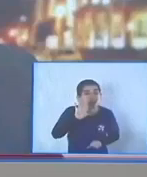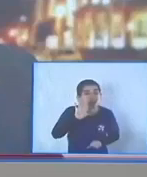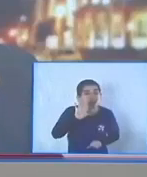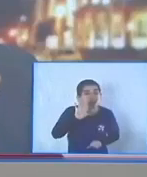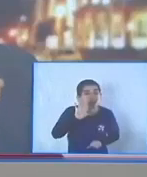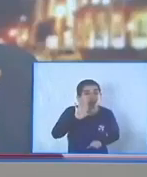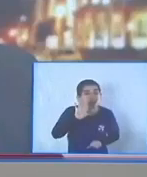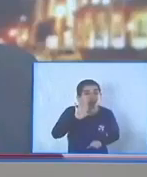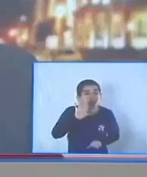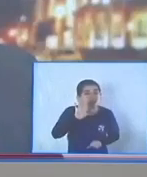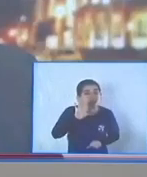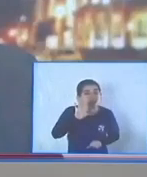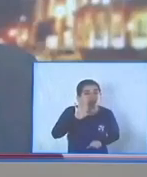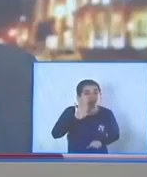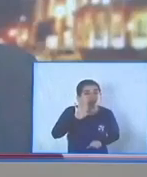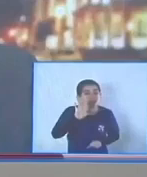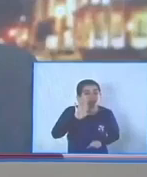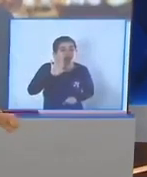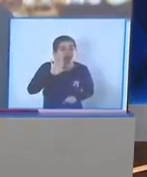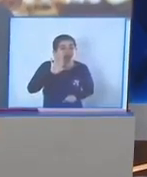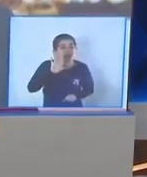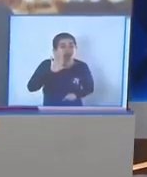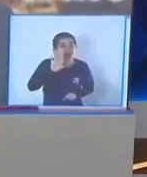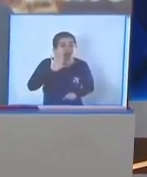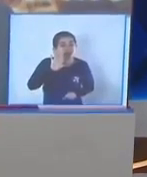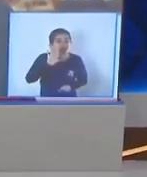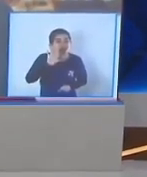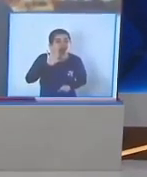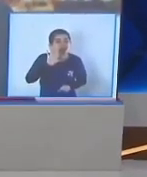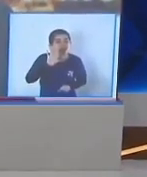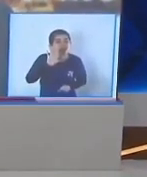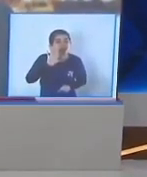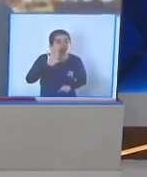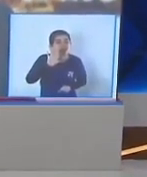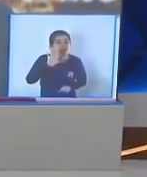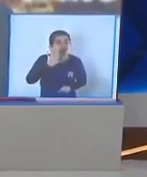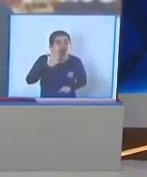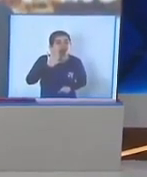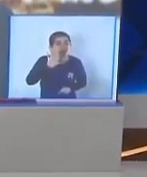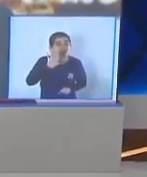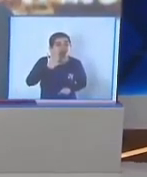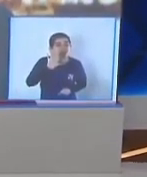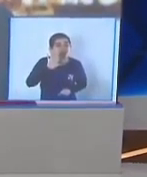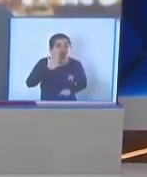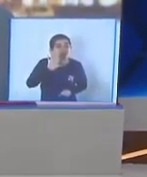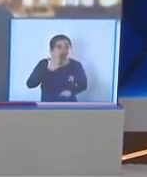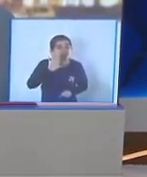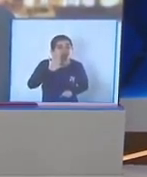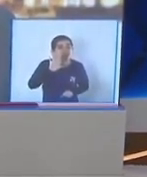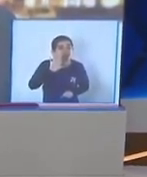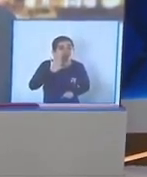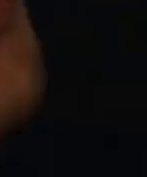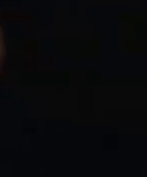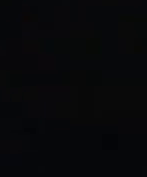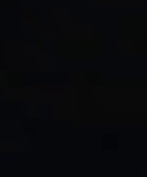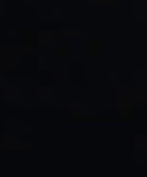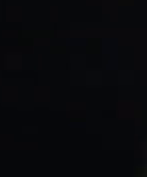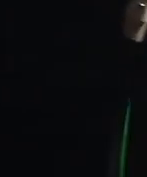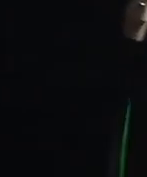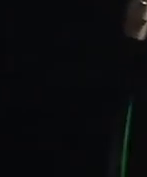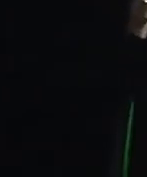Olha a humilhação Quanto tempo E agora, Siqueira Vai lascar